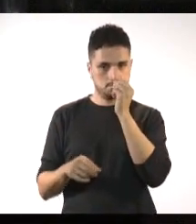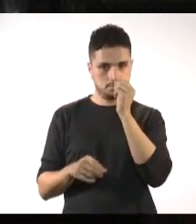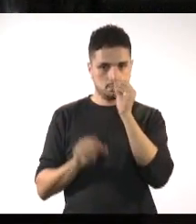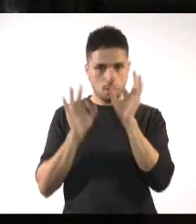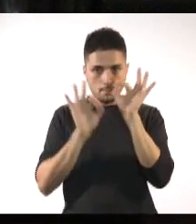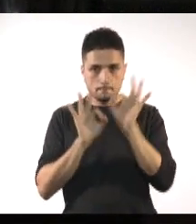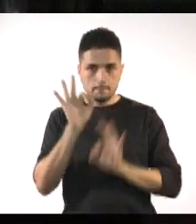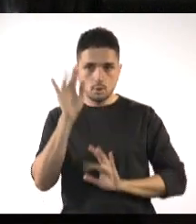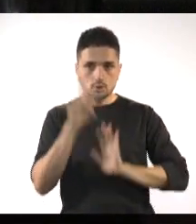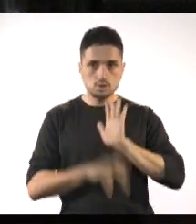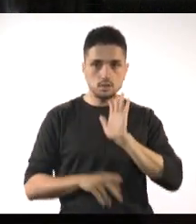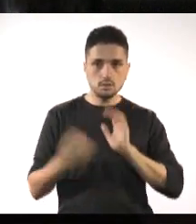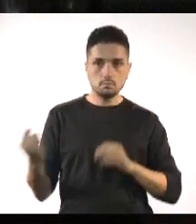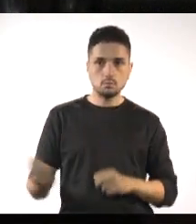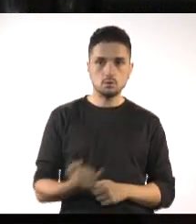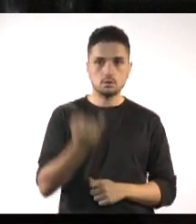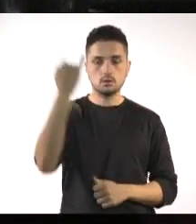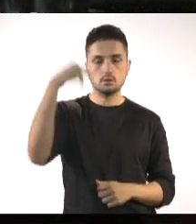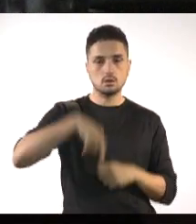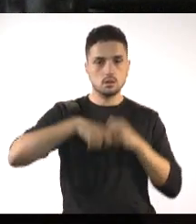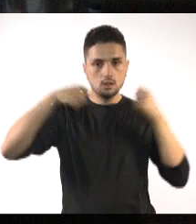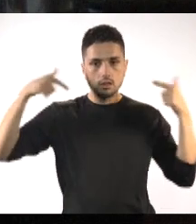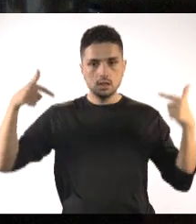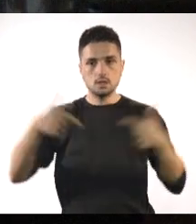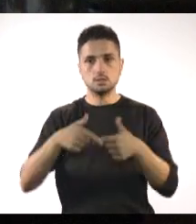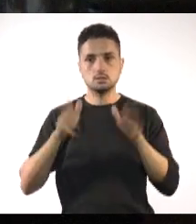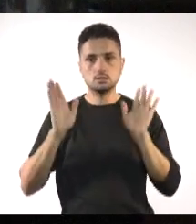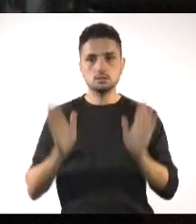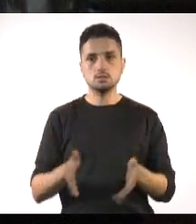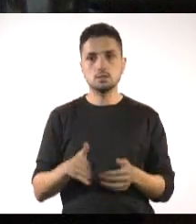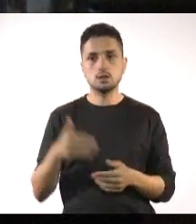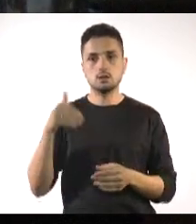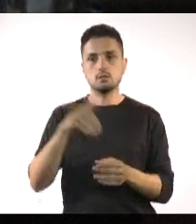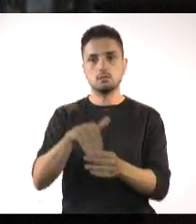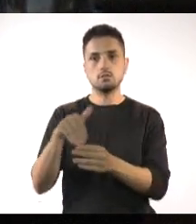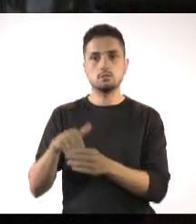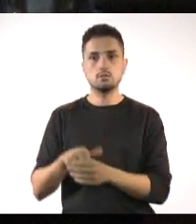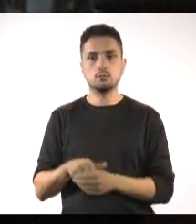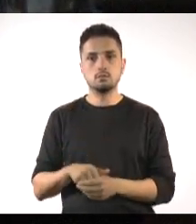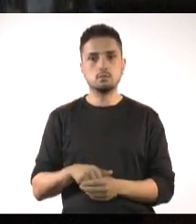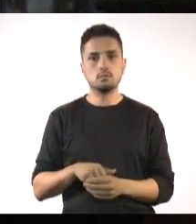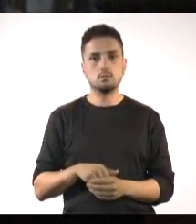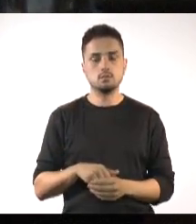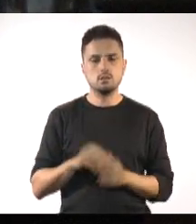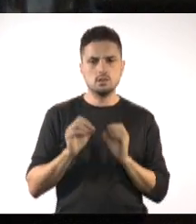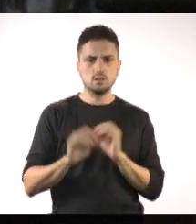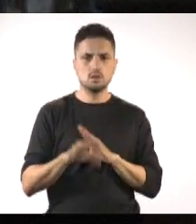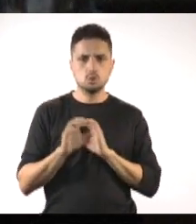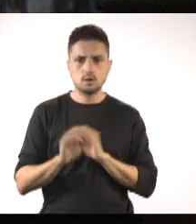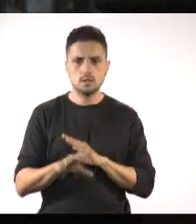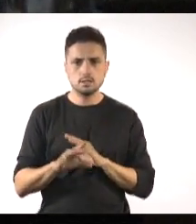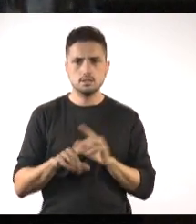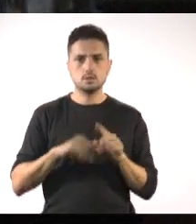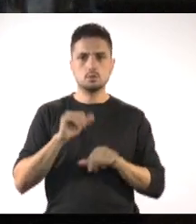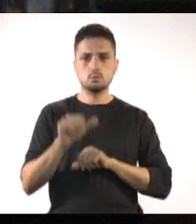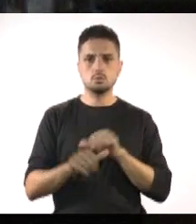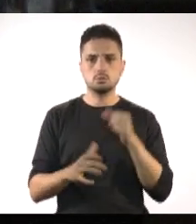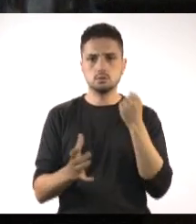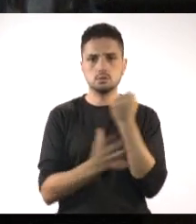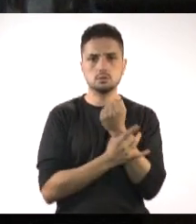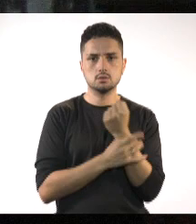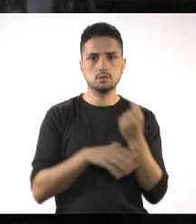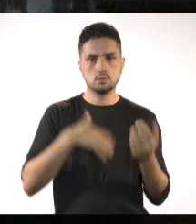estão passando por essa casa e que já em primeira votação passou da educação para a segurança. Então, creio que é